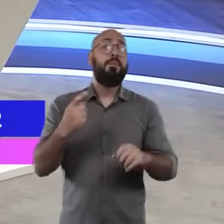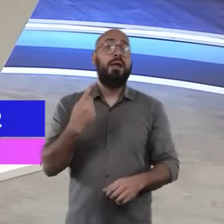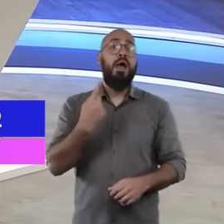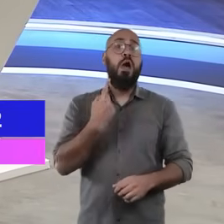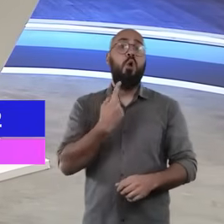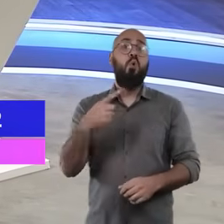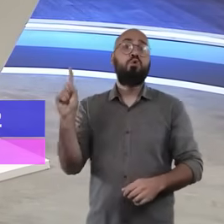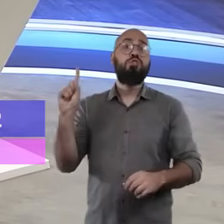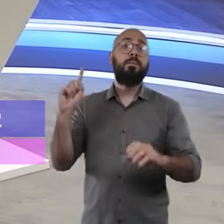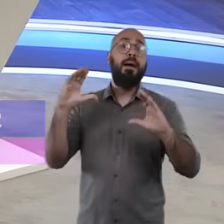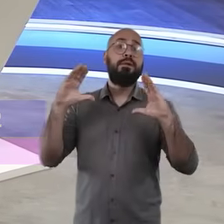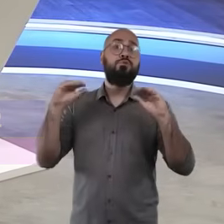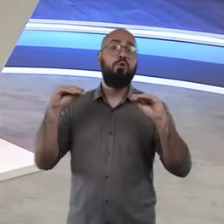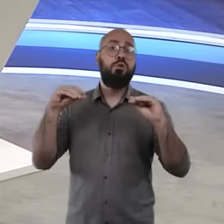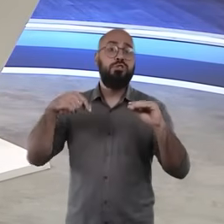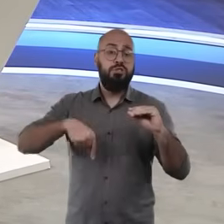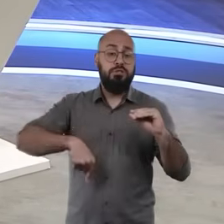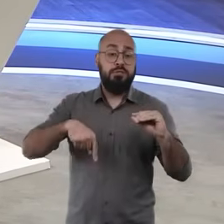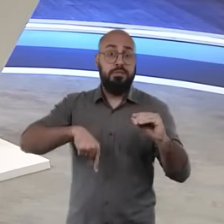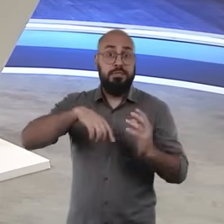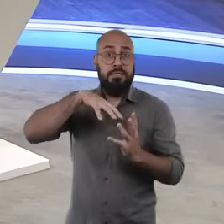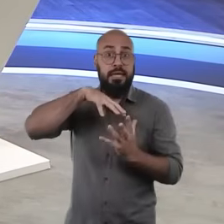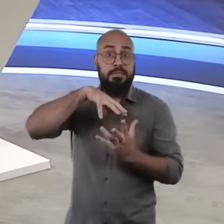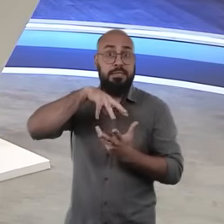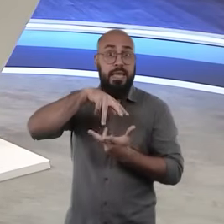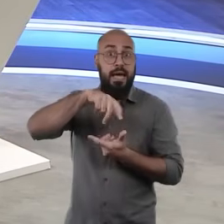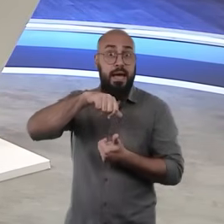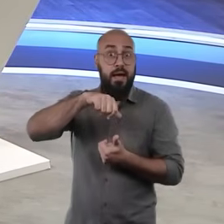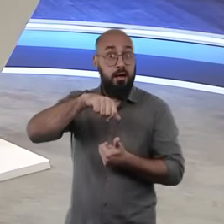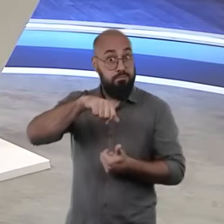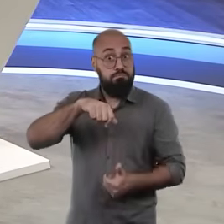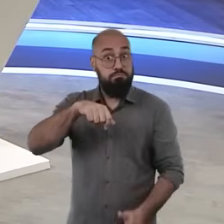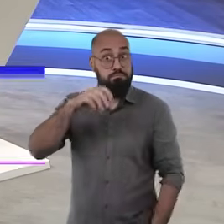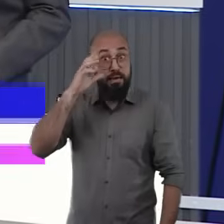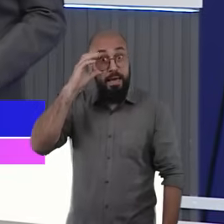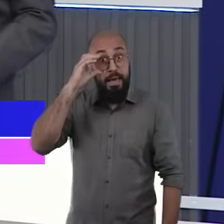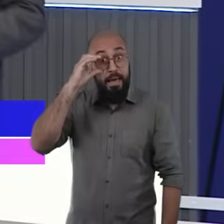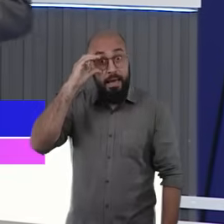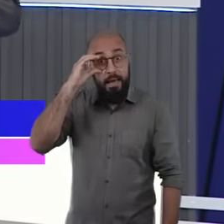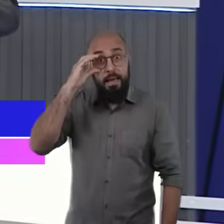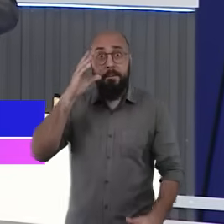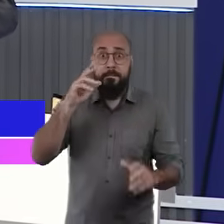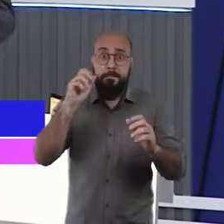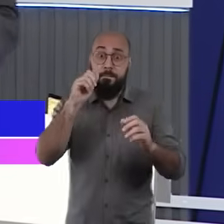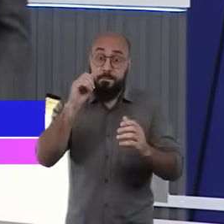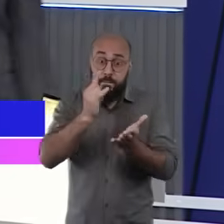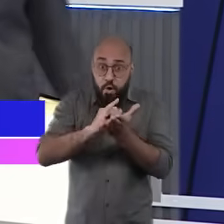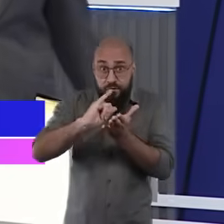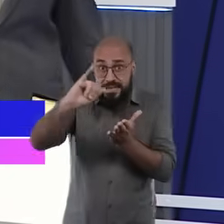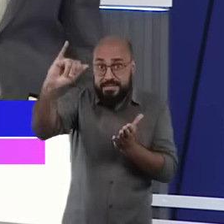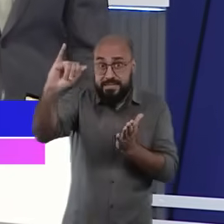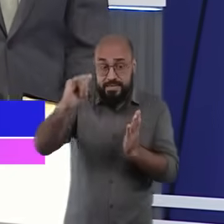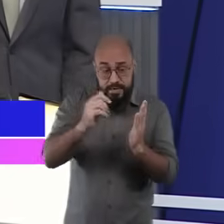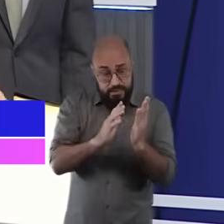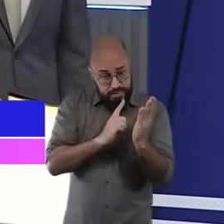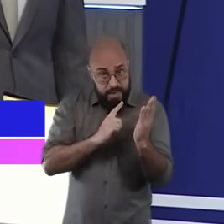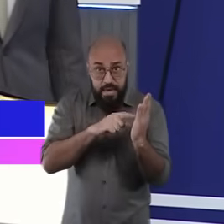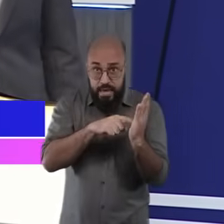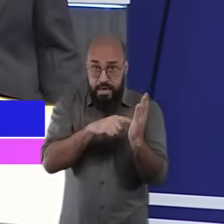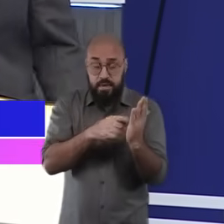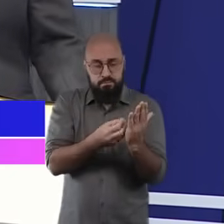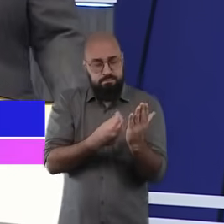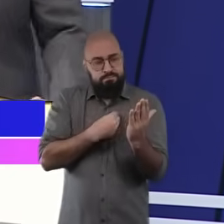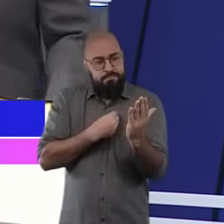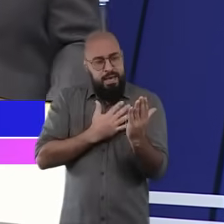última noite na Terra, esta que é uma profecia que a Bíblia nos apresenta e que enche o